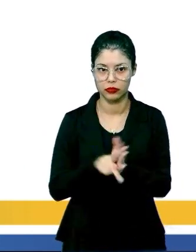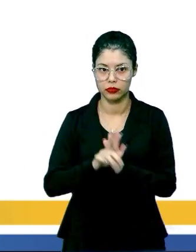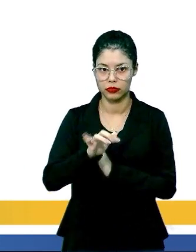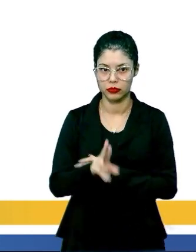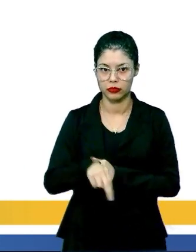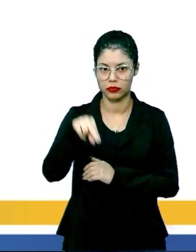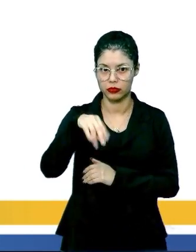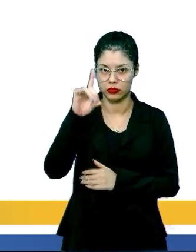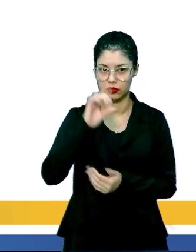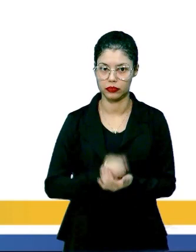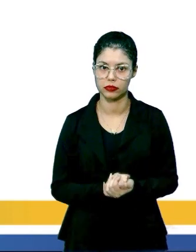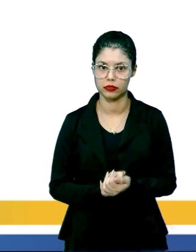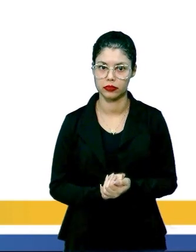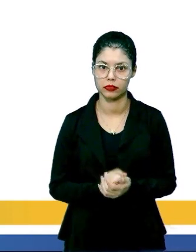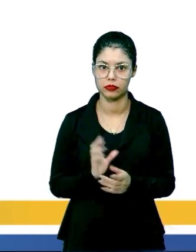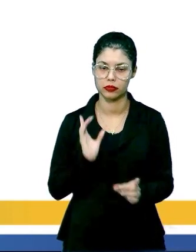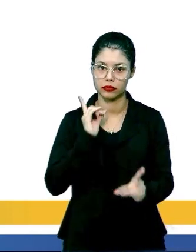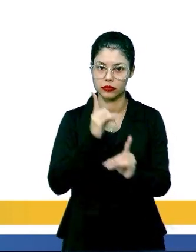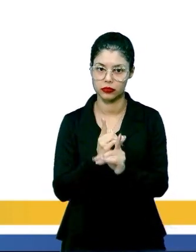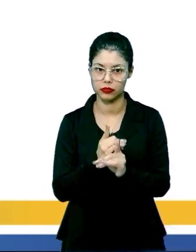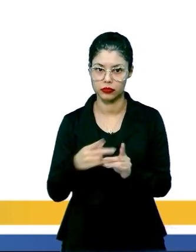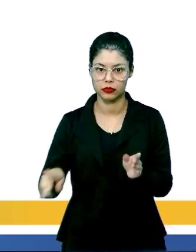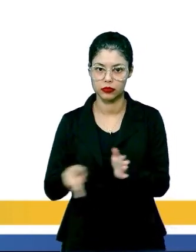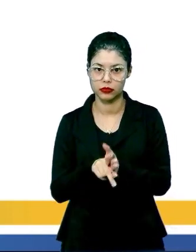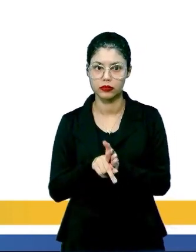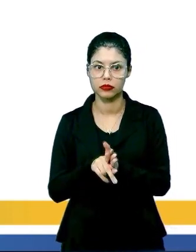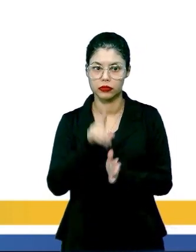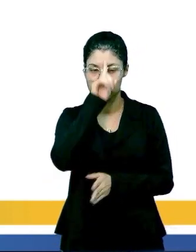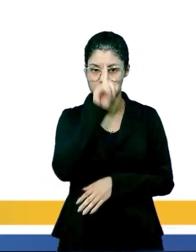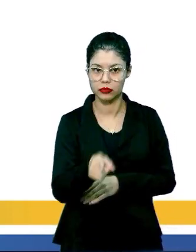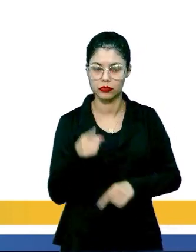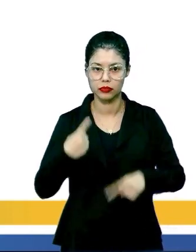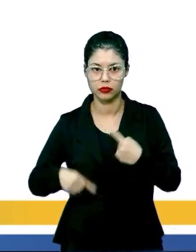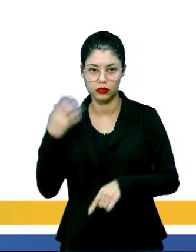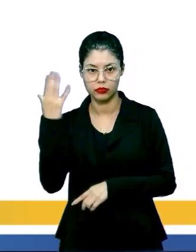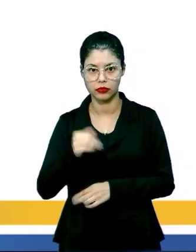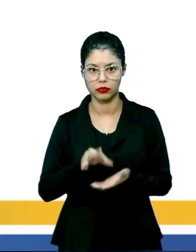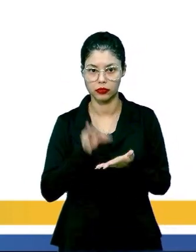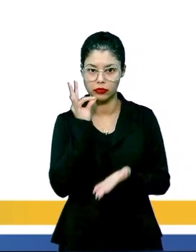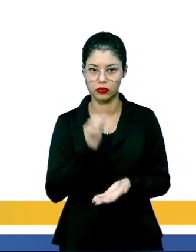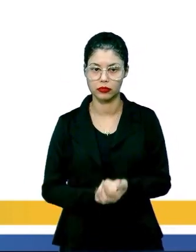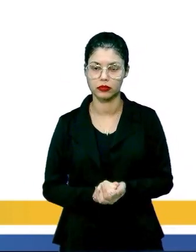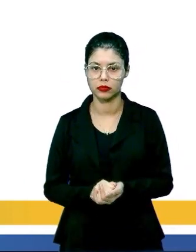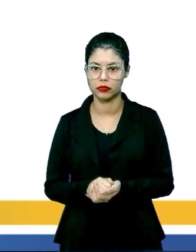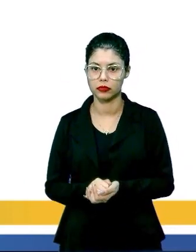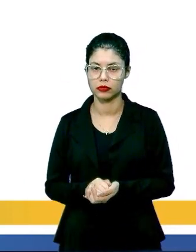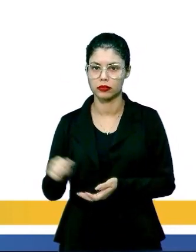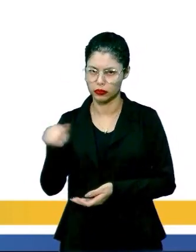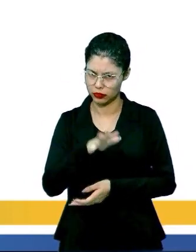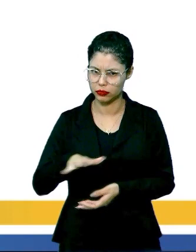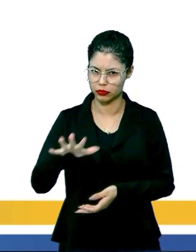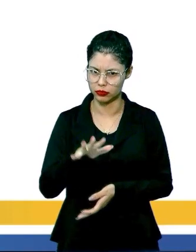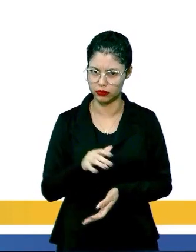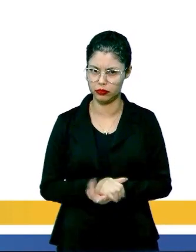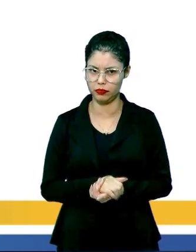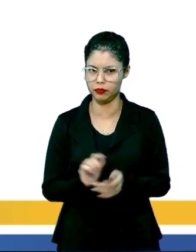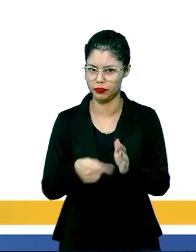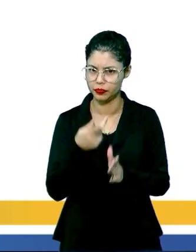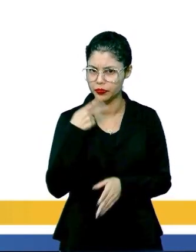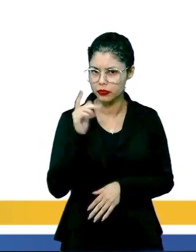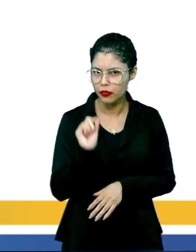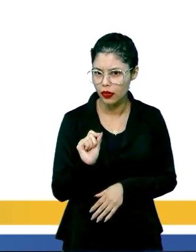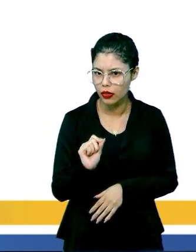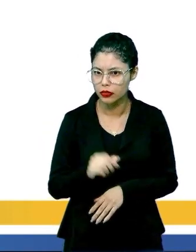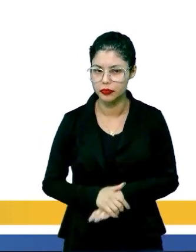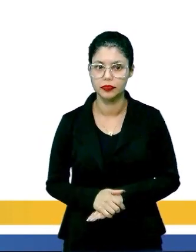pela oligarquia nordestina contra os desmandos da política do café com leite no âmbito cultural. A primeira está dizendo